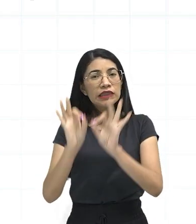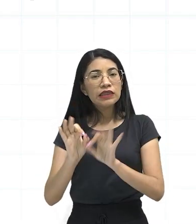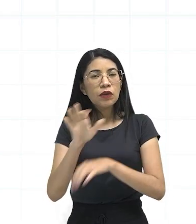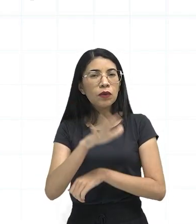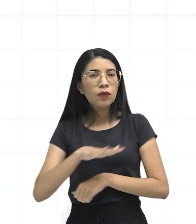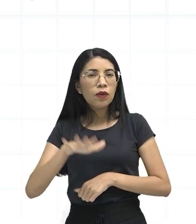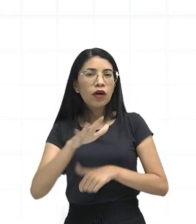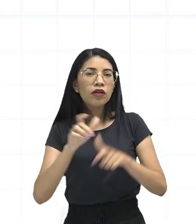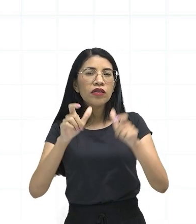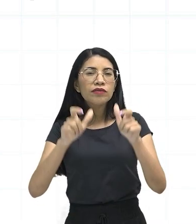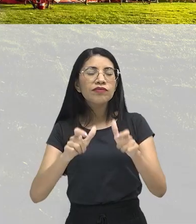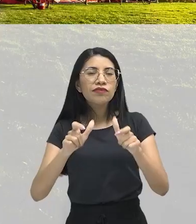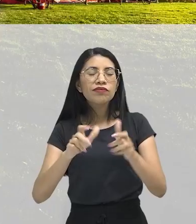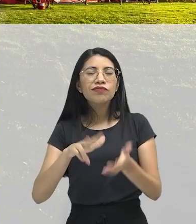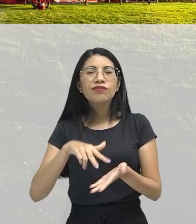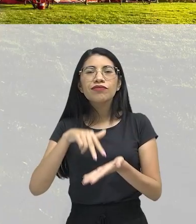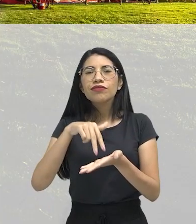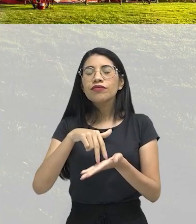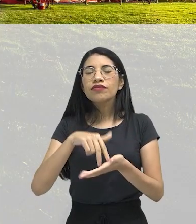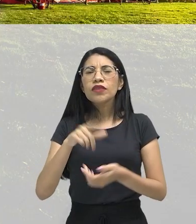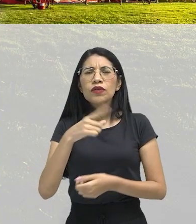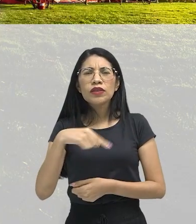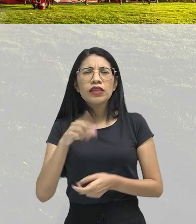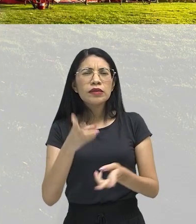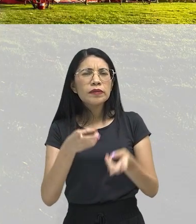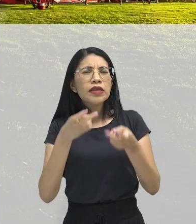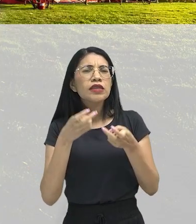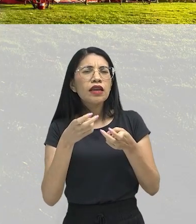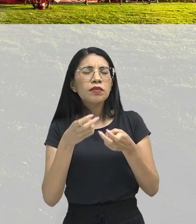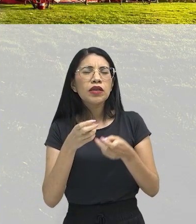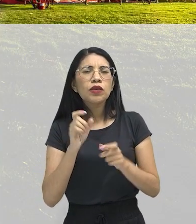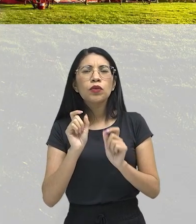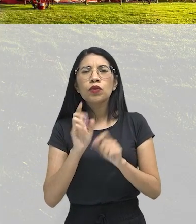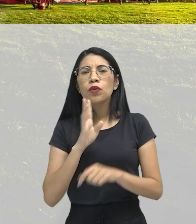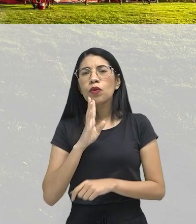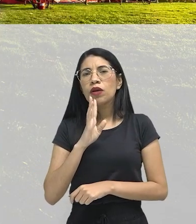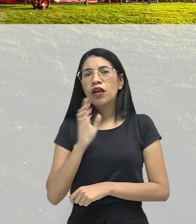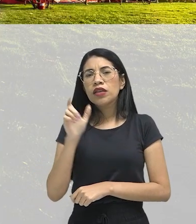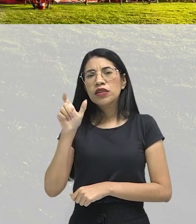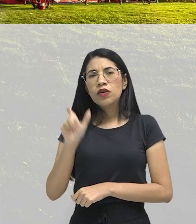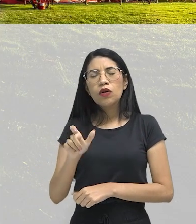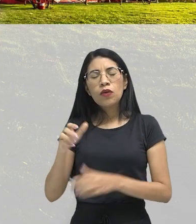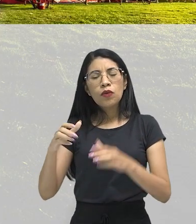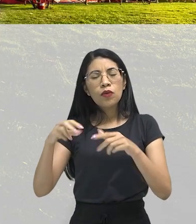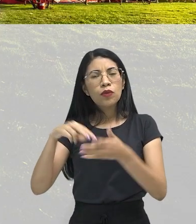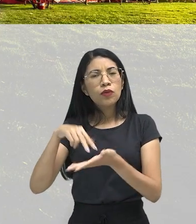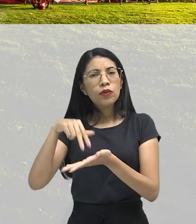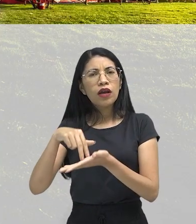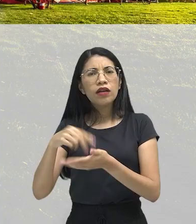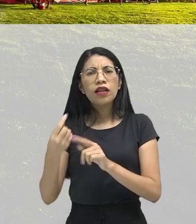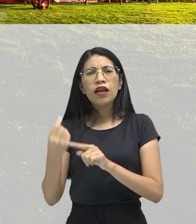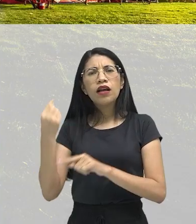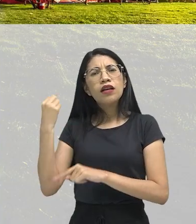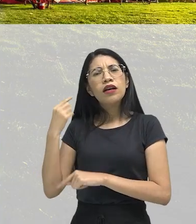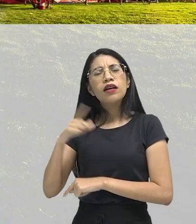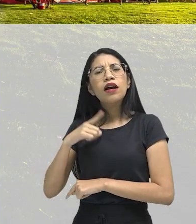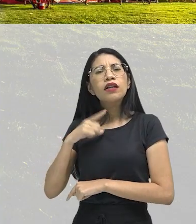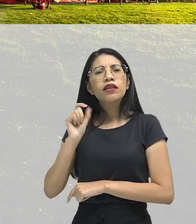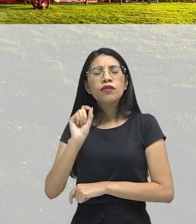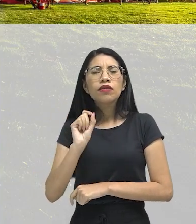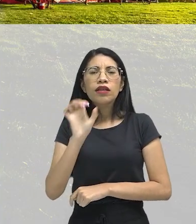espaço onde eu estou. Vocês conseguem reconhecer esse espaço? O que tem ali atrás?